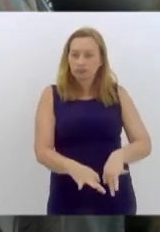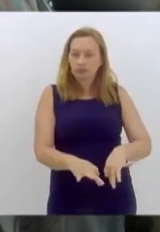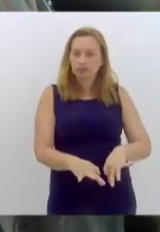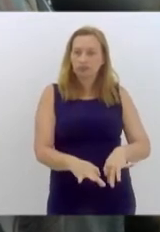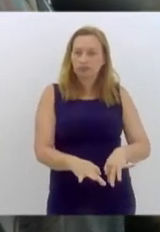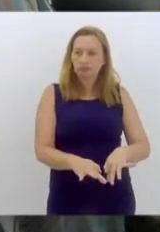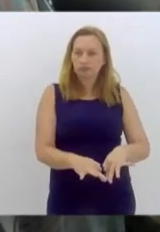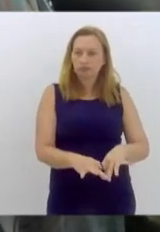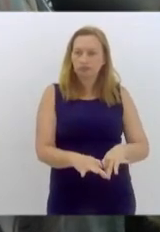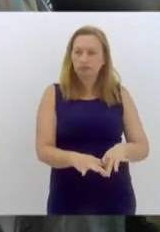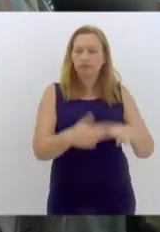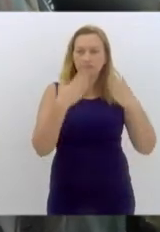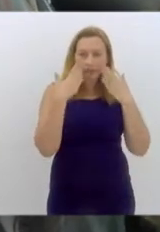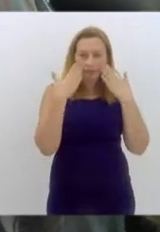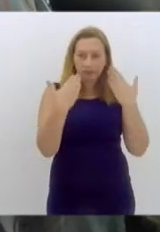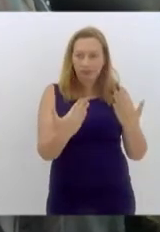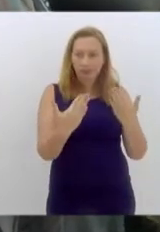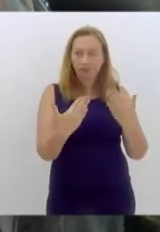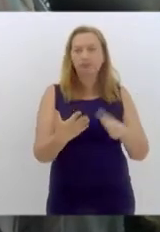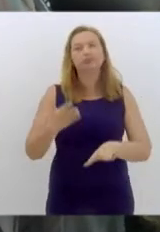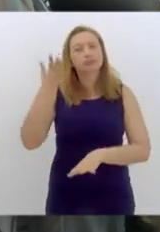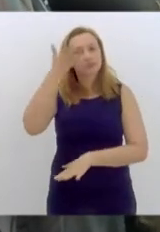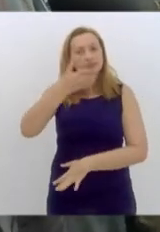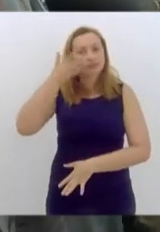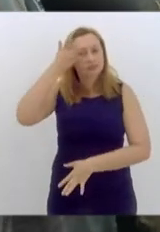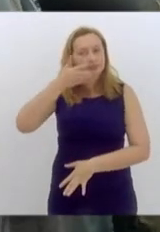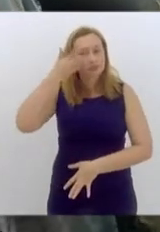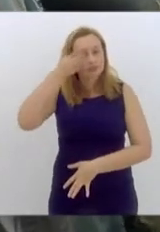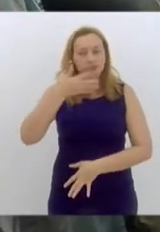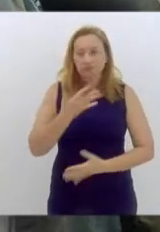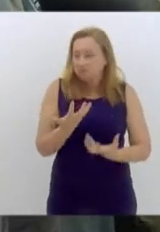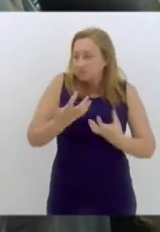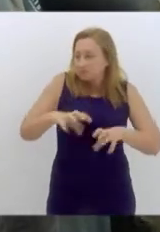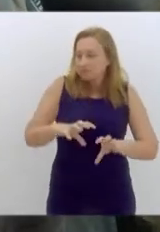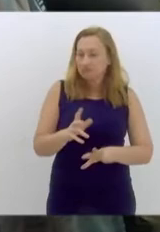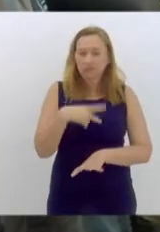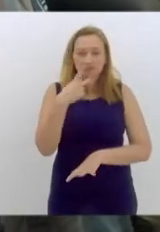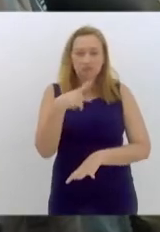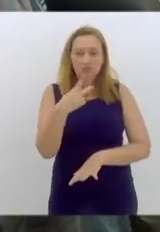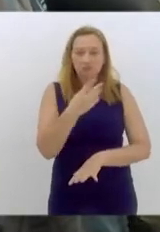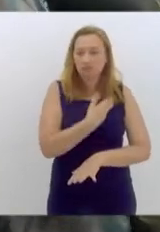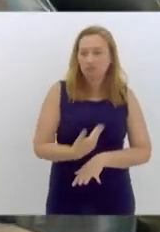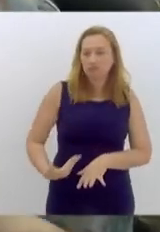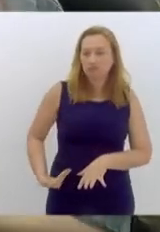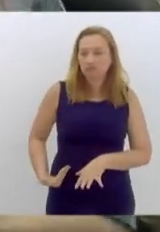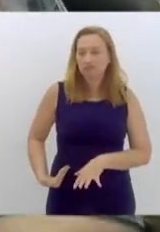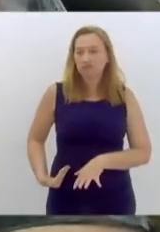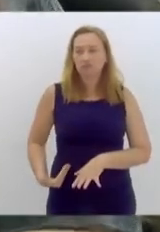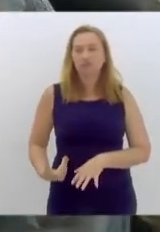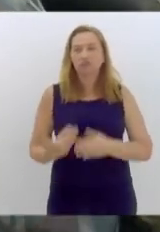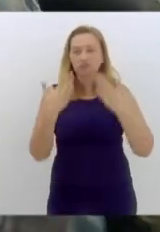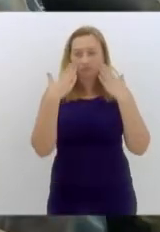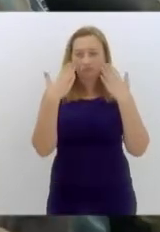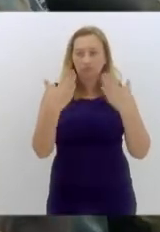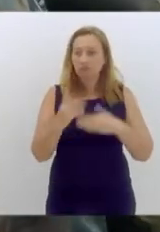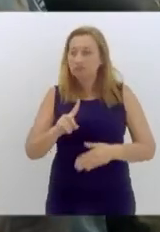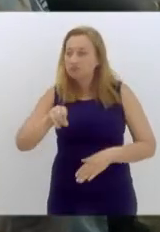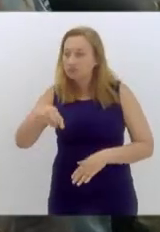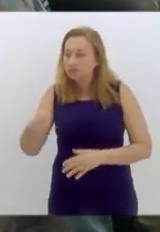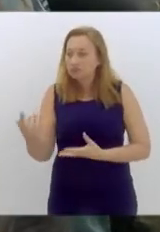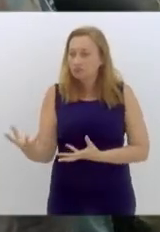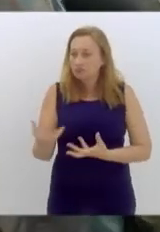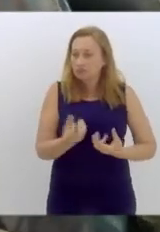apresentação dessa mensagem. Eu não quero dizer que o governo apresentou após receber o